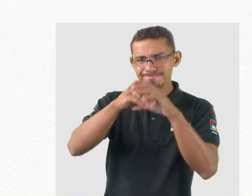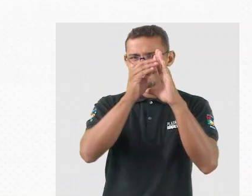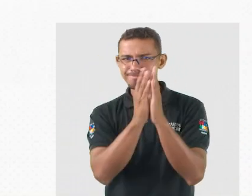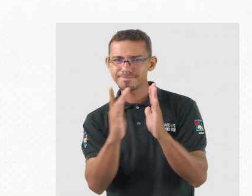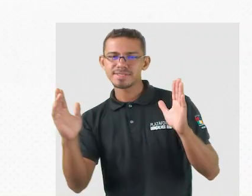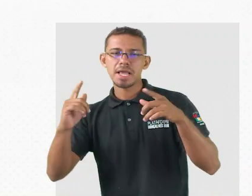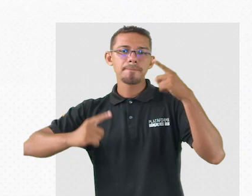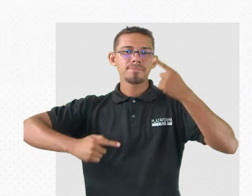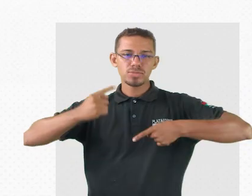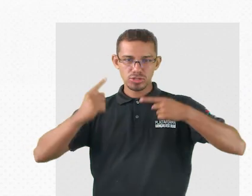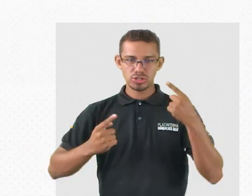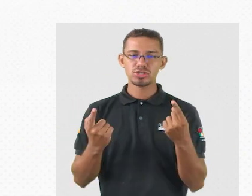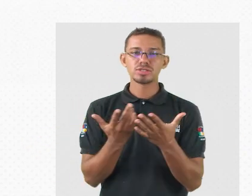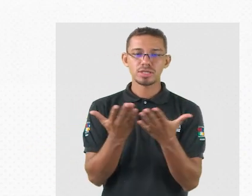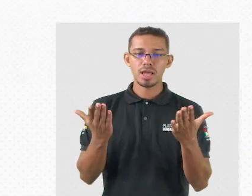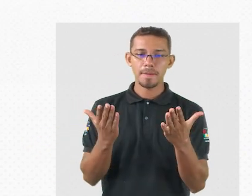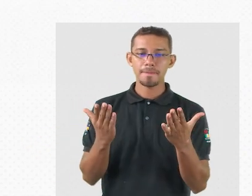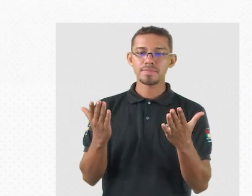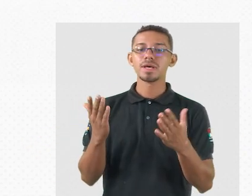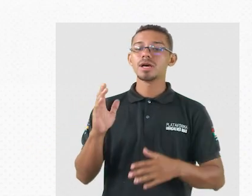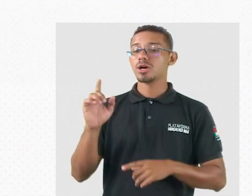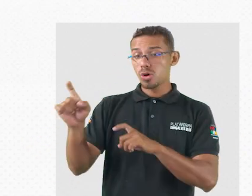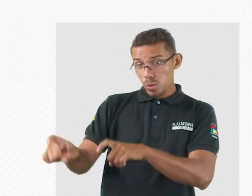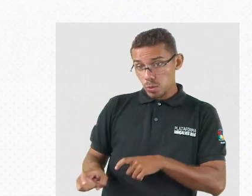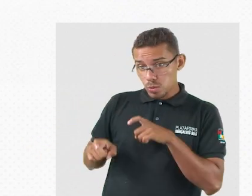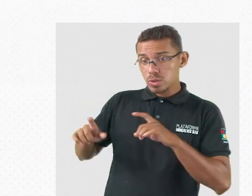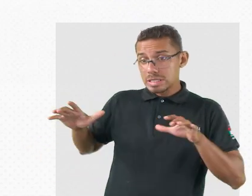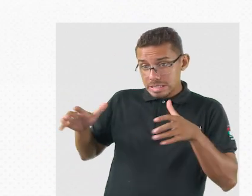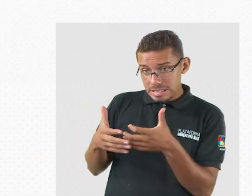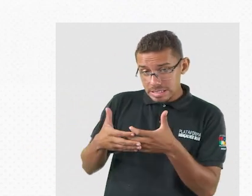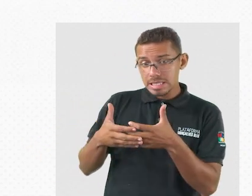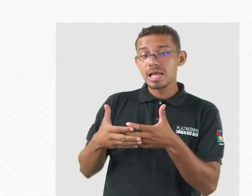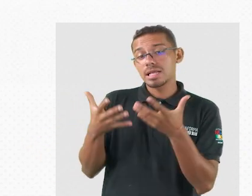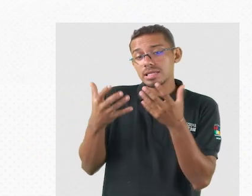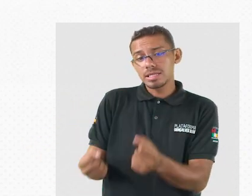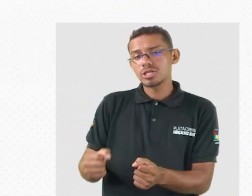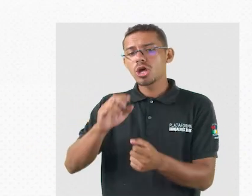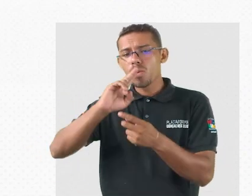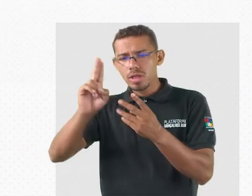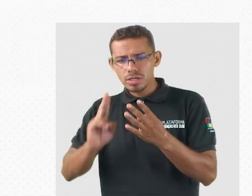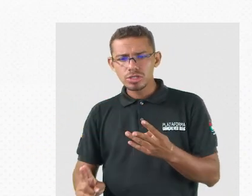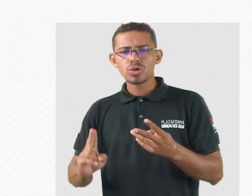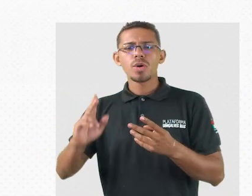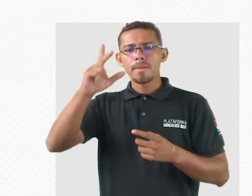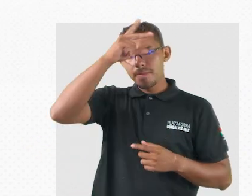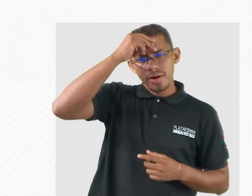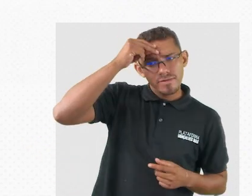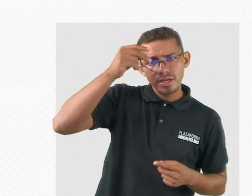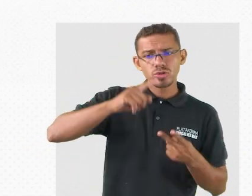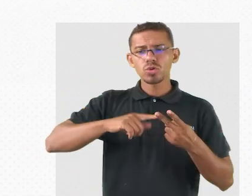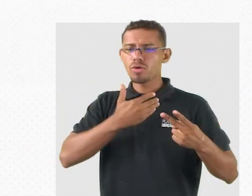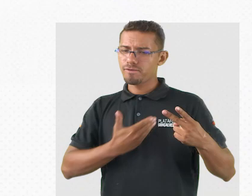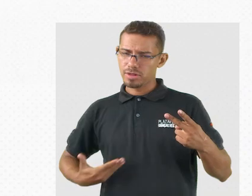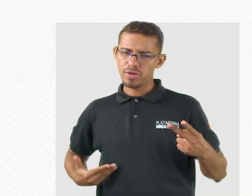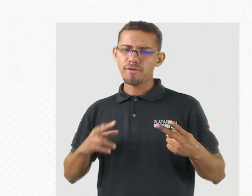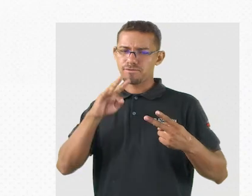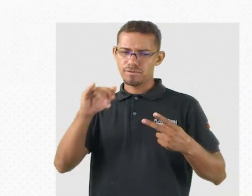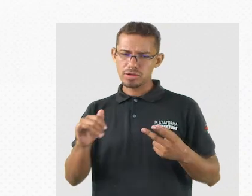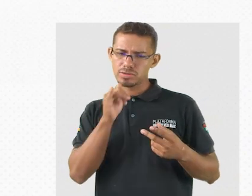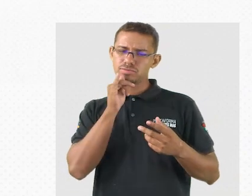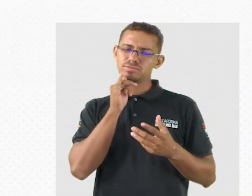conjectura política. Foi instituída pelos ruralistas, que permitia a nomeação de prefeitos pelo governador, o que vai gerar também